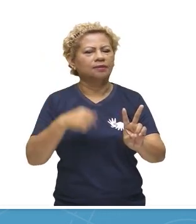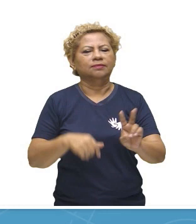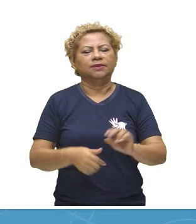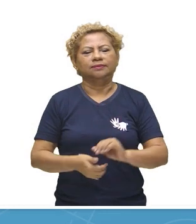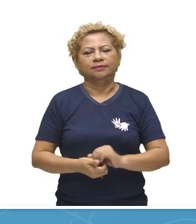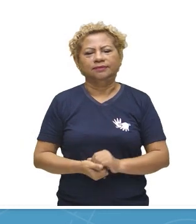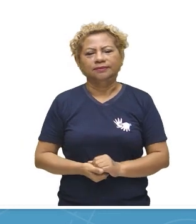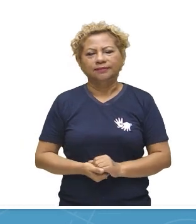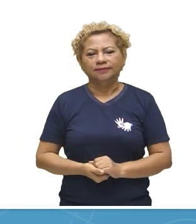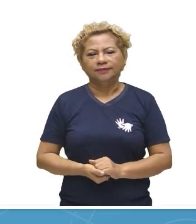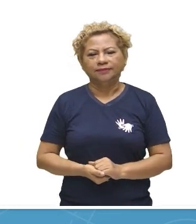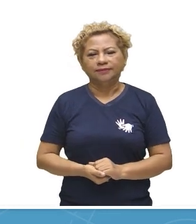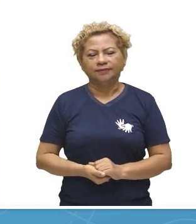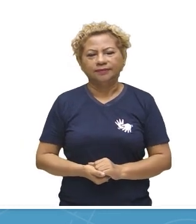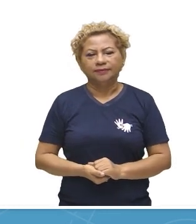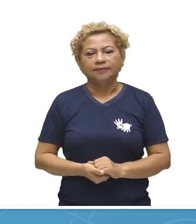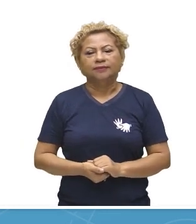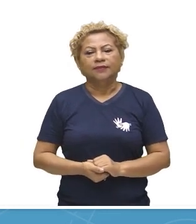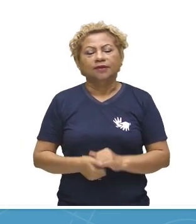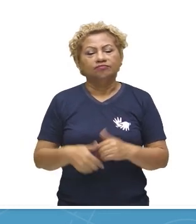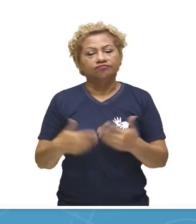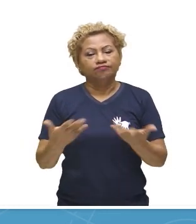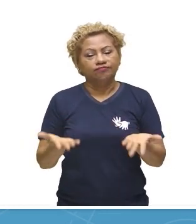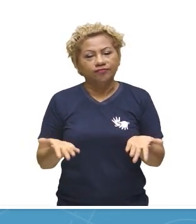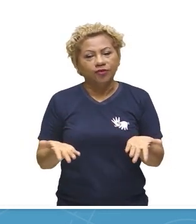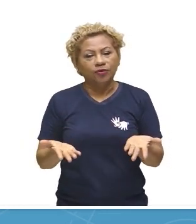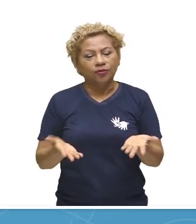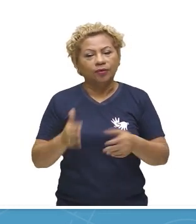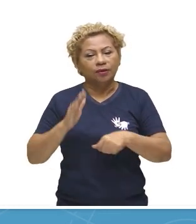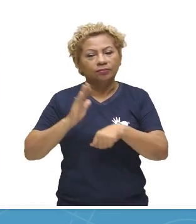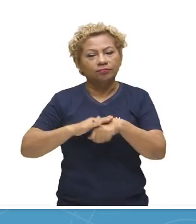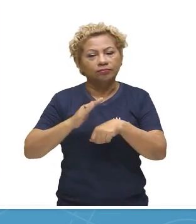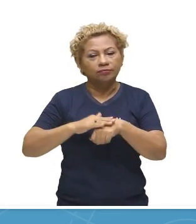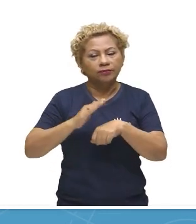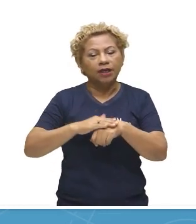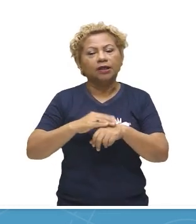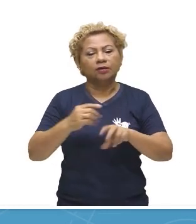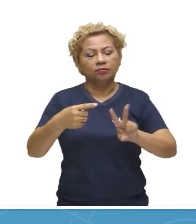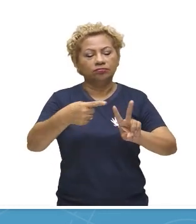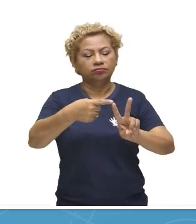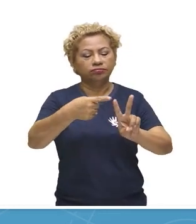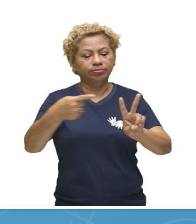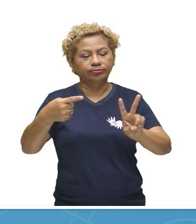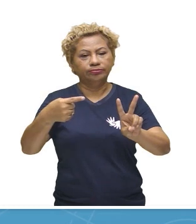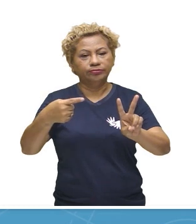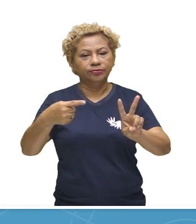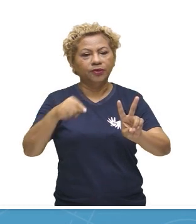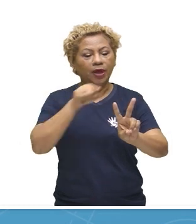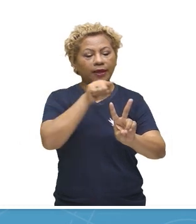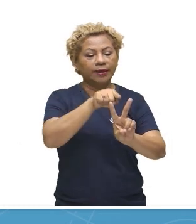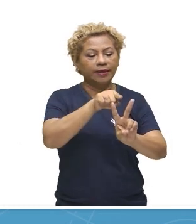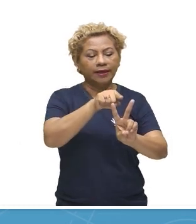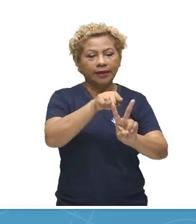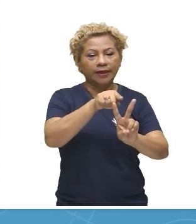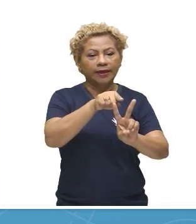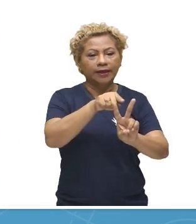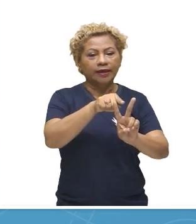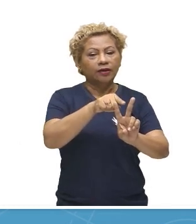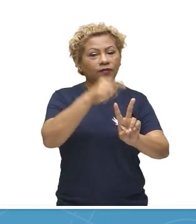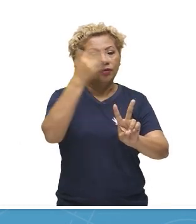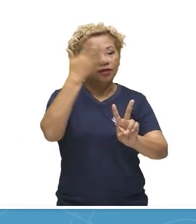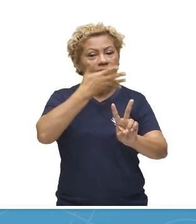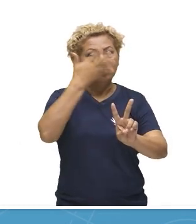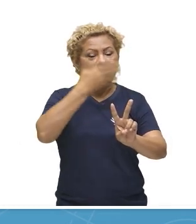sobre raiz quadrada, né? Raiz quadrada de 81. Por quê? Porque o índice aqui, ele não